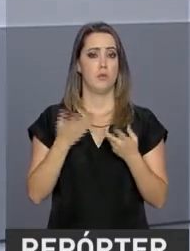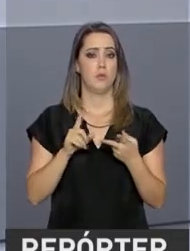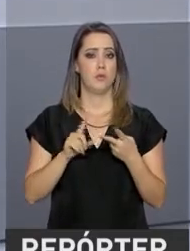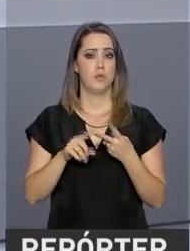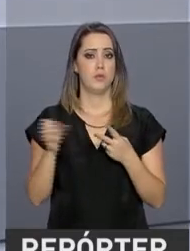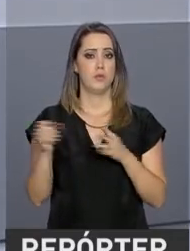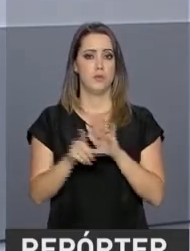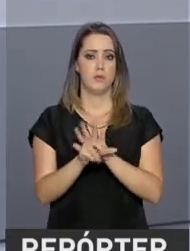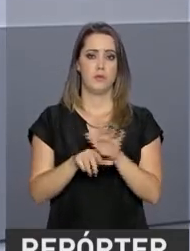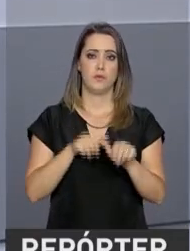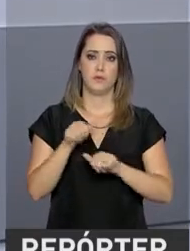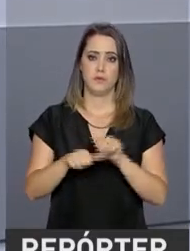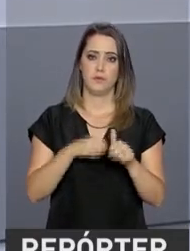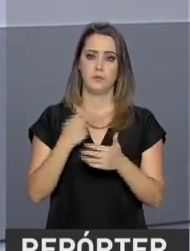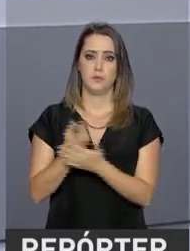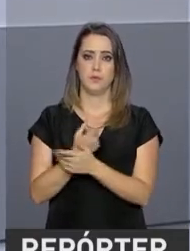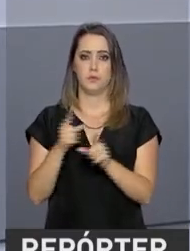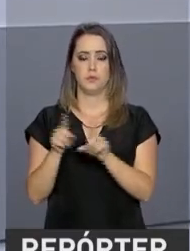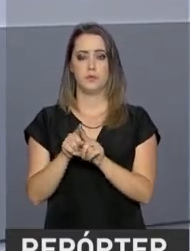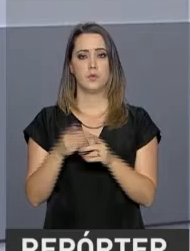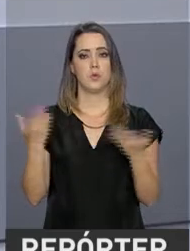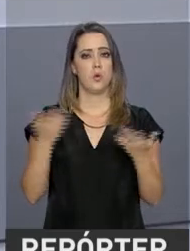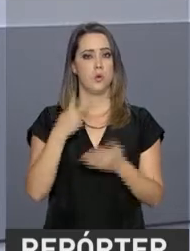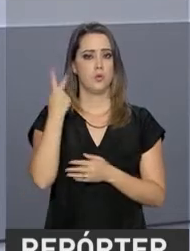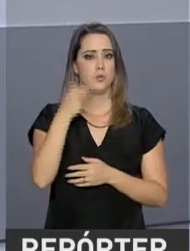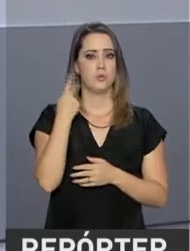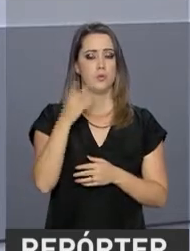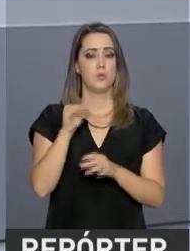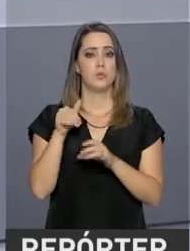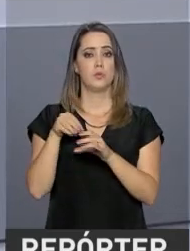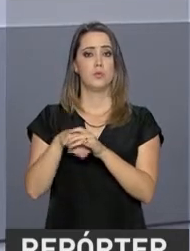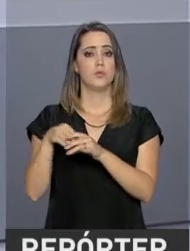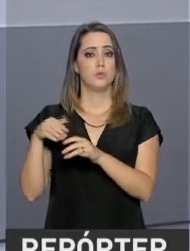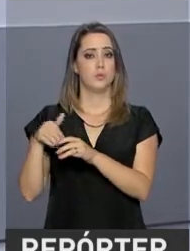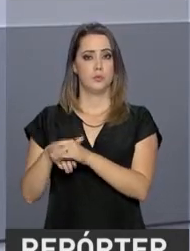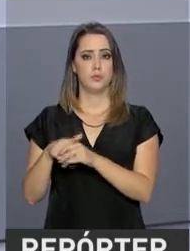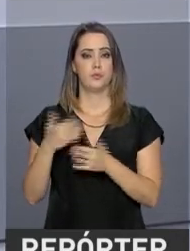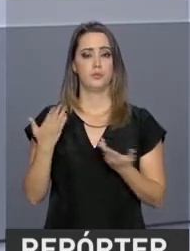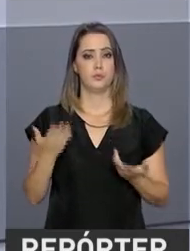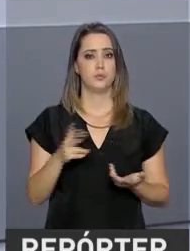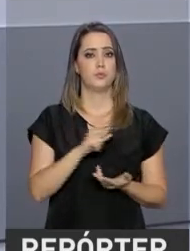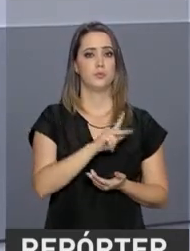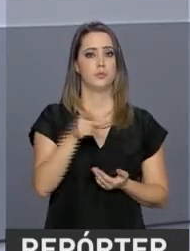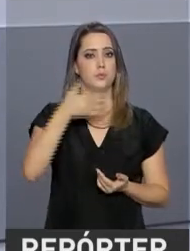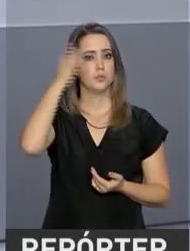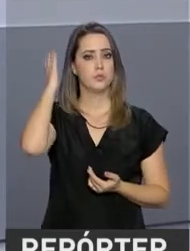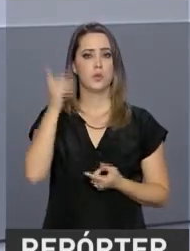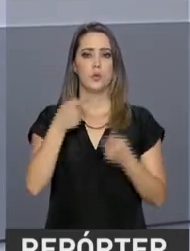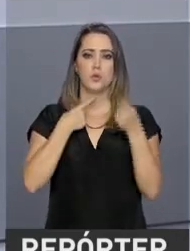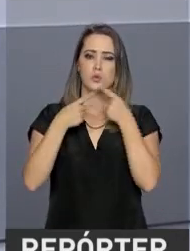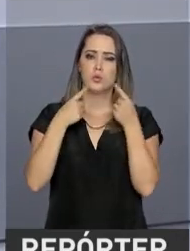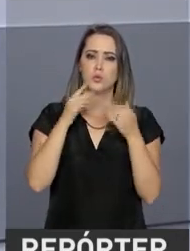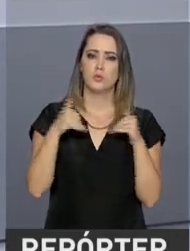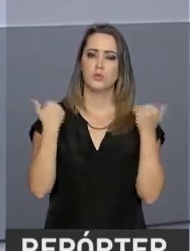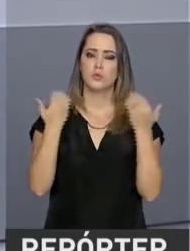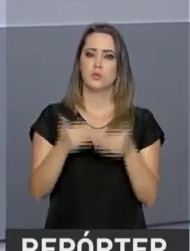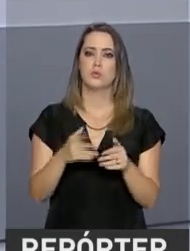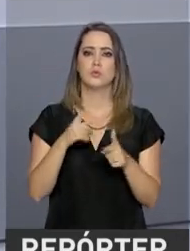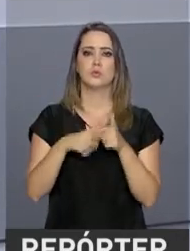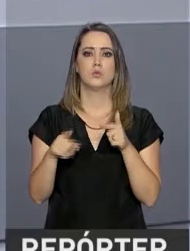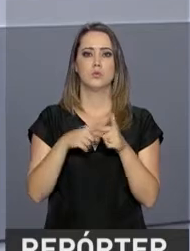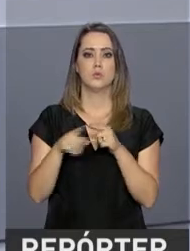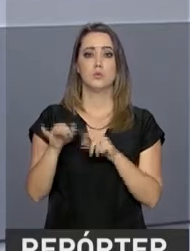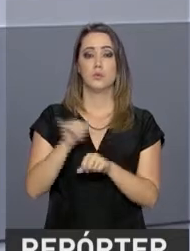reformas realizadas em seu governo e o cenário político em ano eleitoral segundo michel temer o diálogo eo enfrentamento a